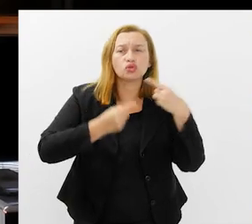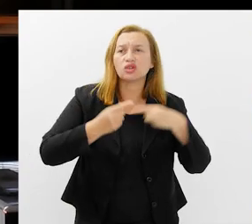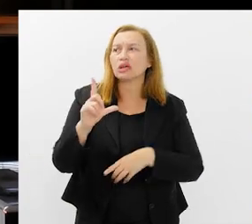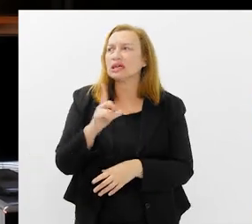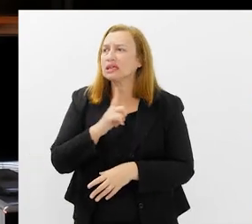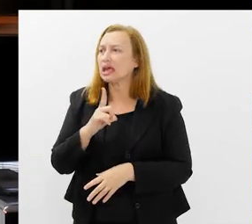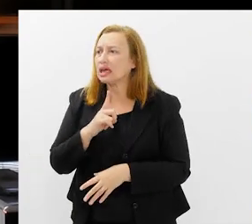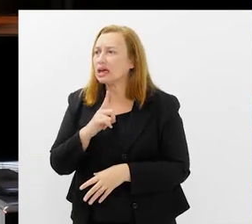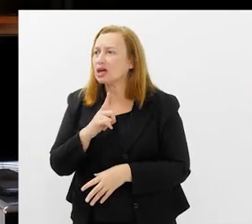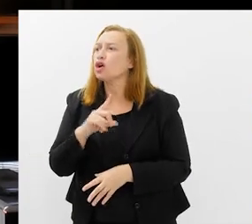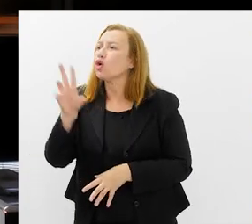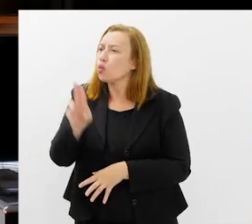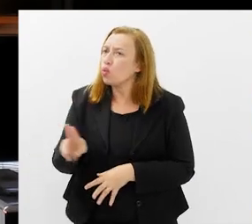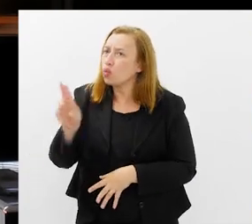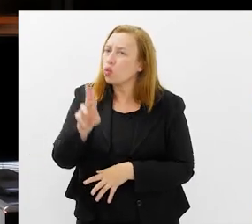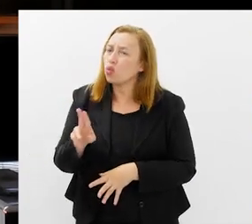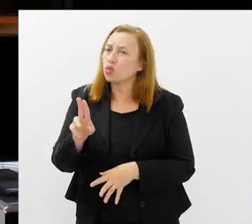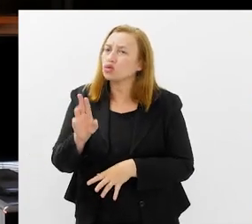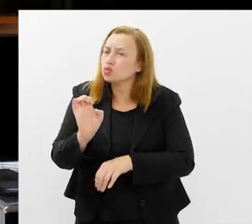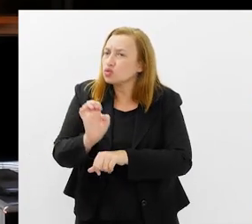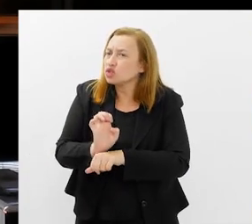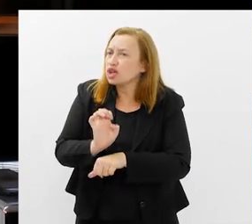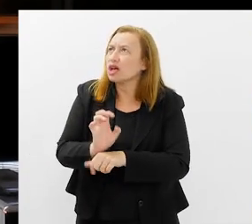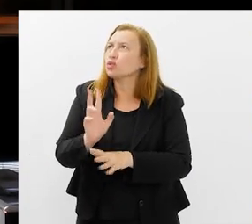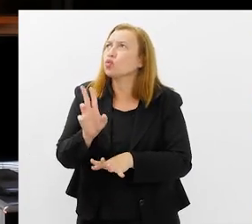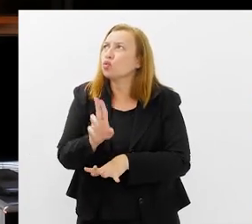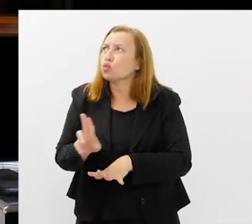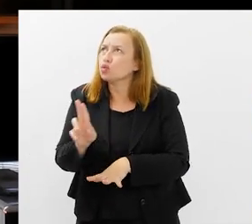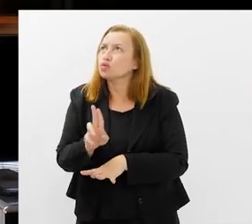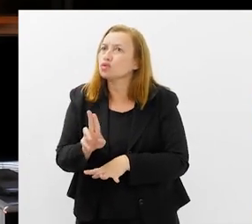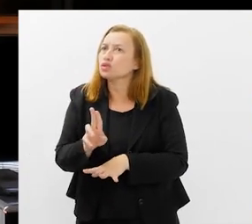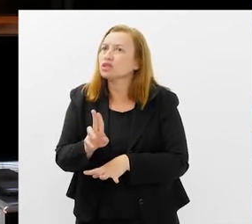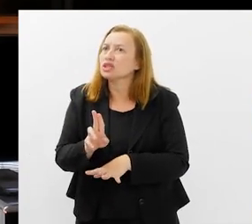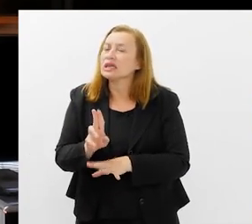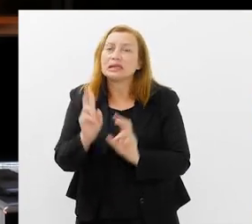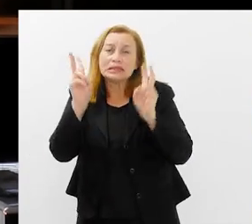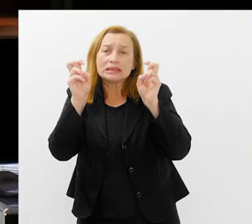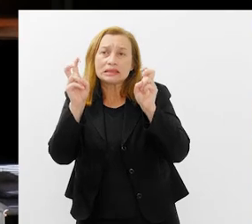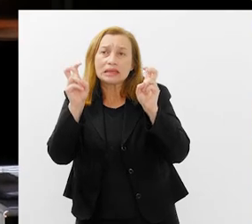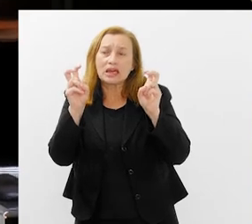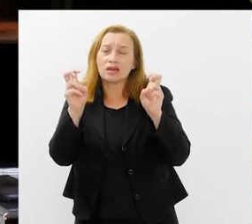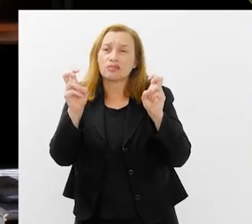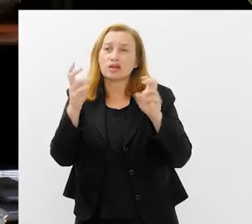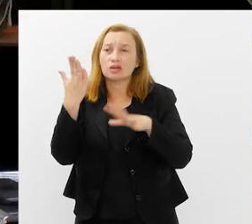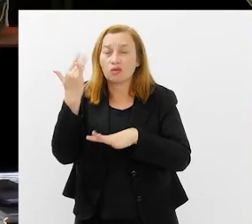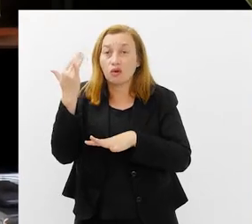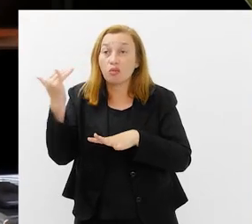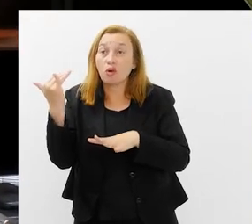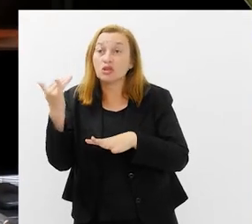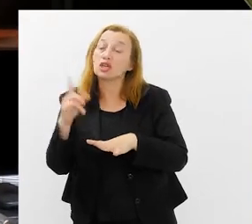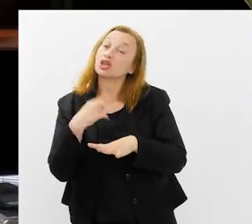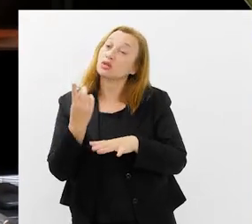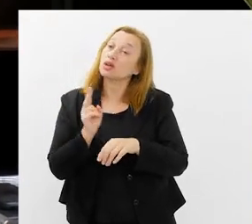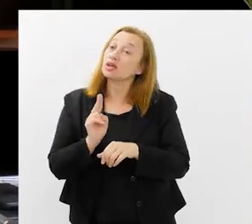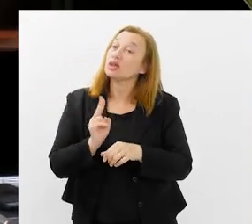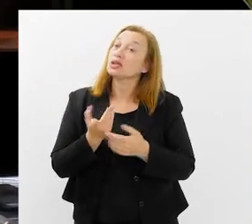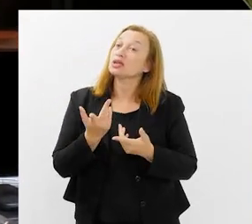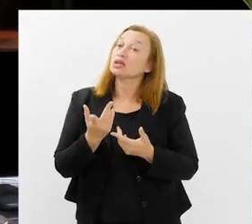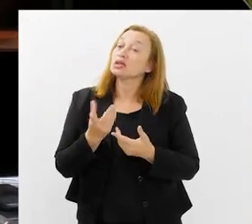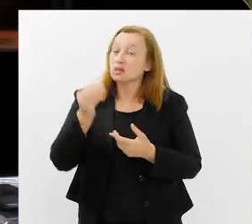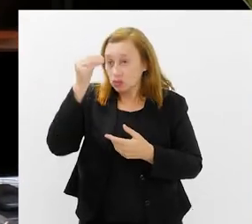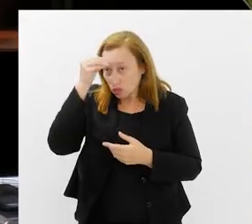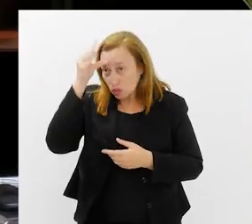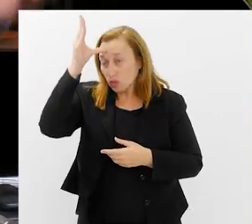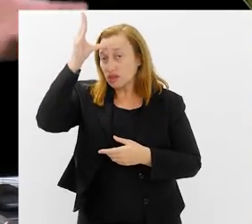debates que envolvem o uso do Estado, o uso de temas polêmicos e que é onde a gente